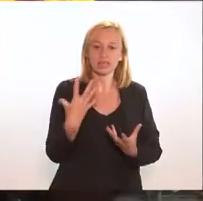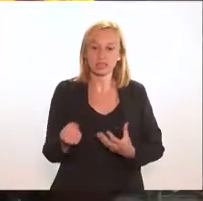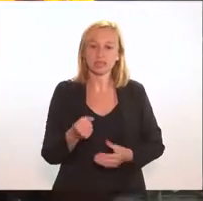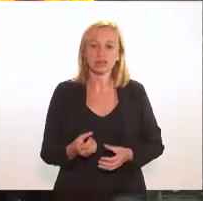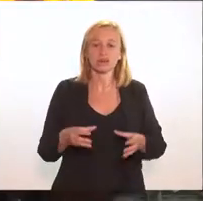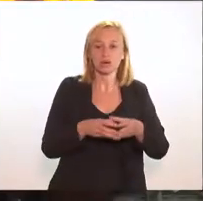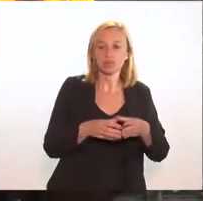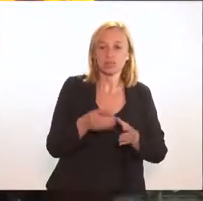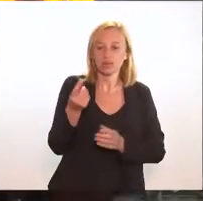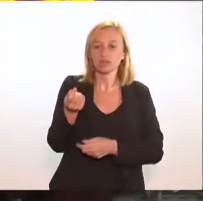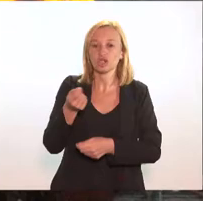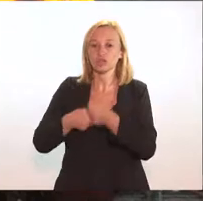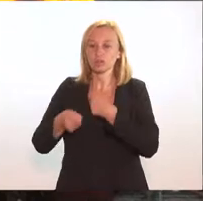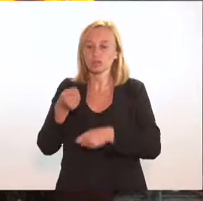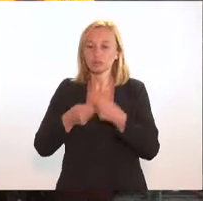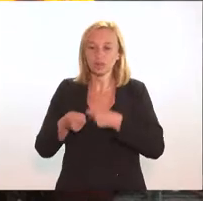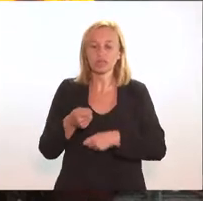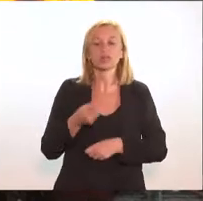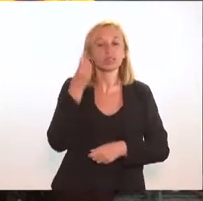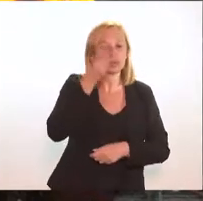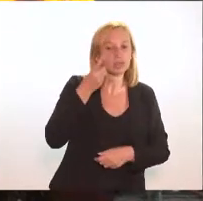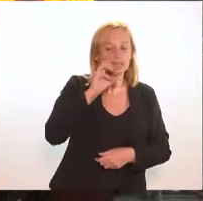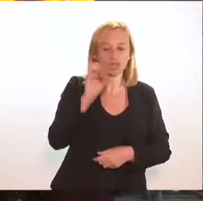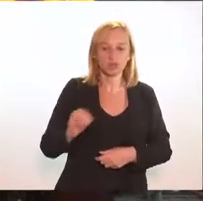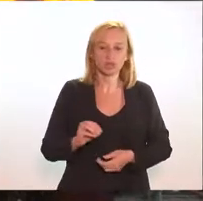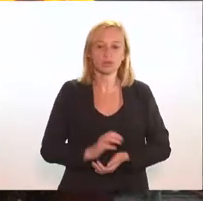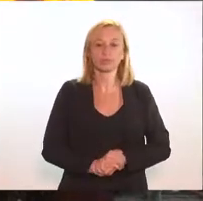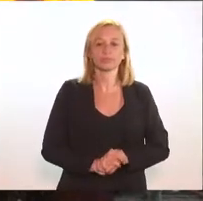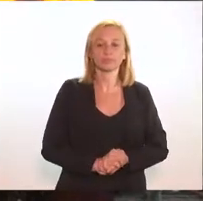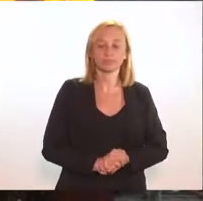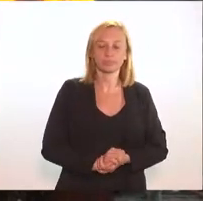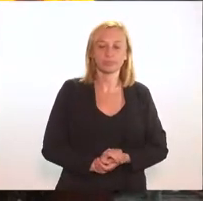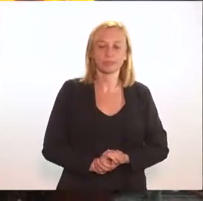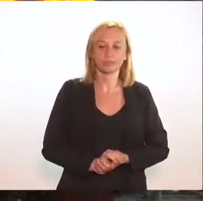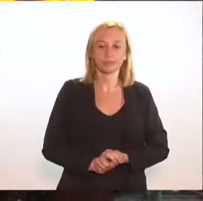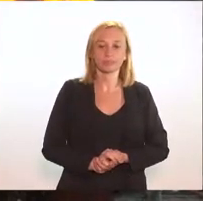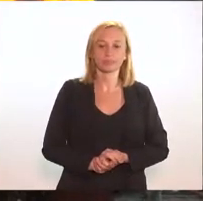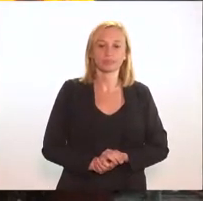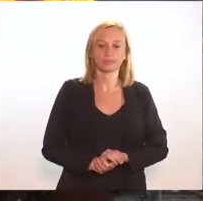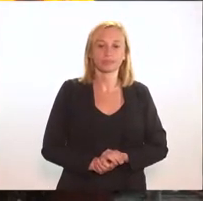de Economia, deputado Dionísio Lins.